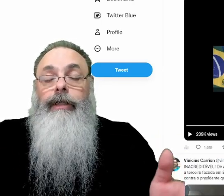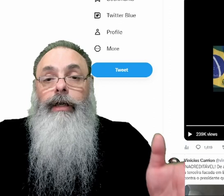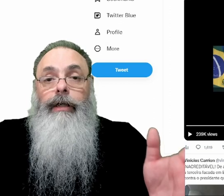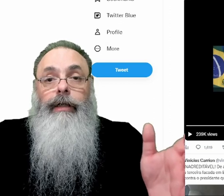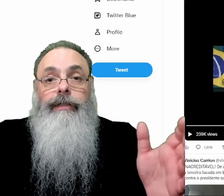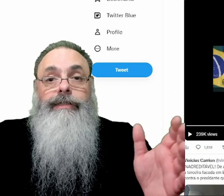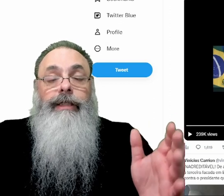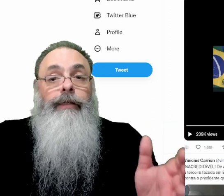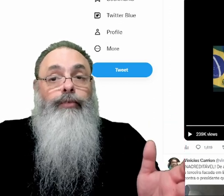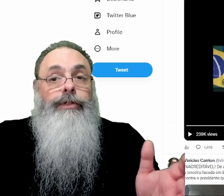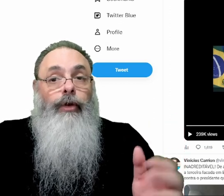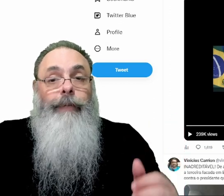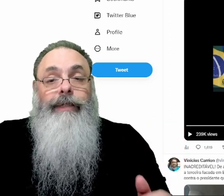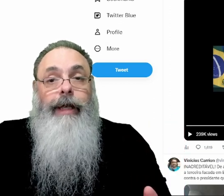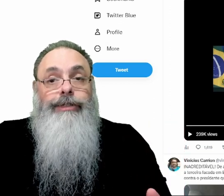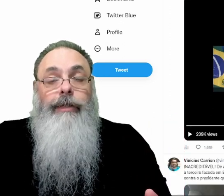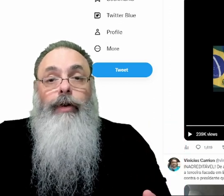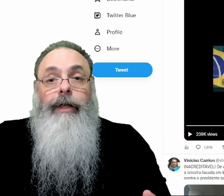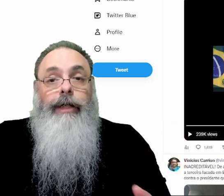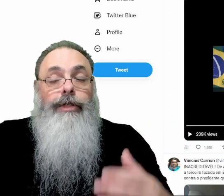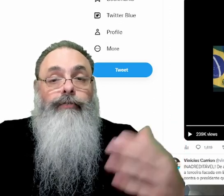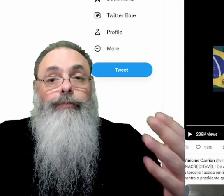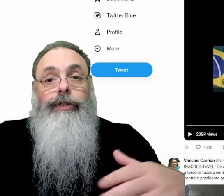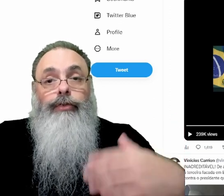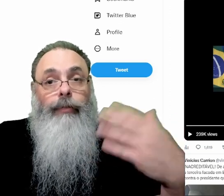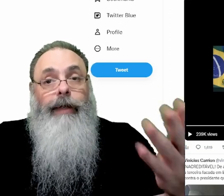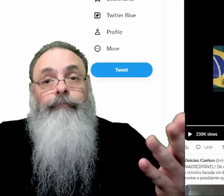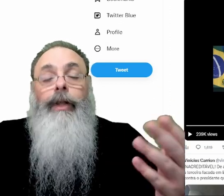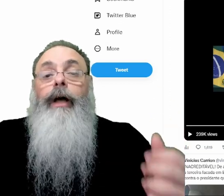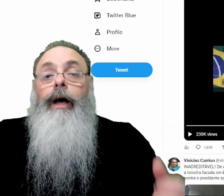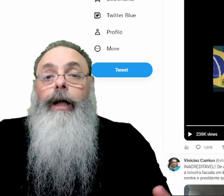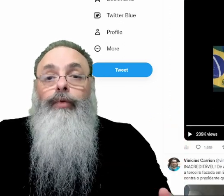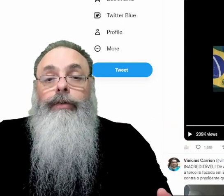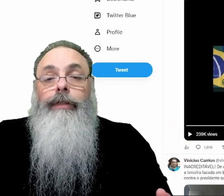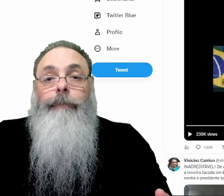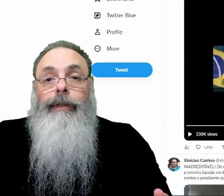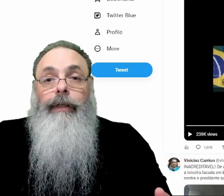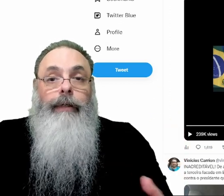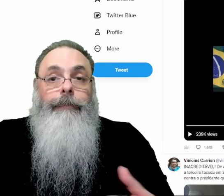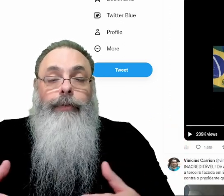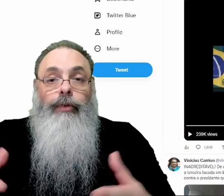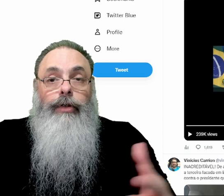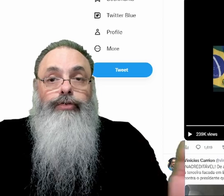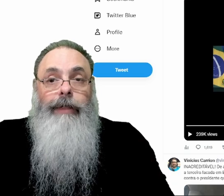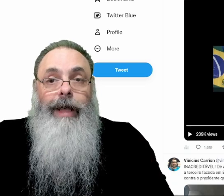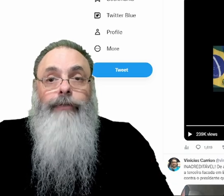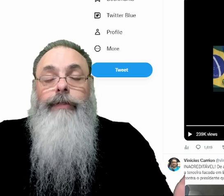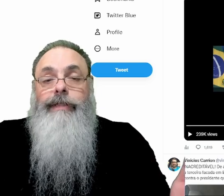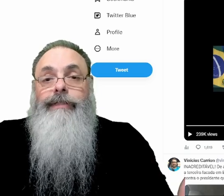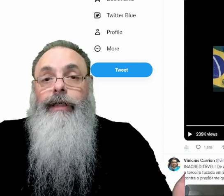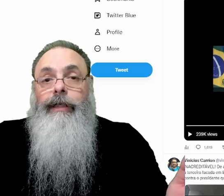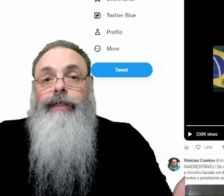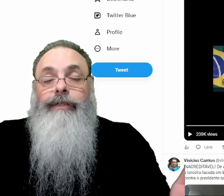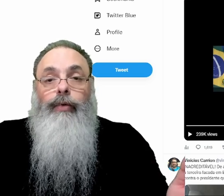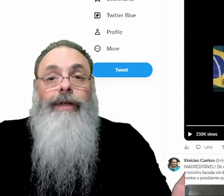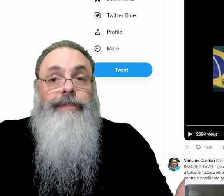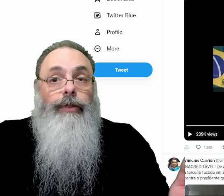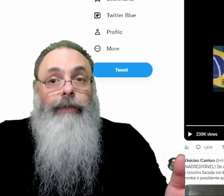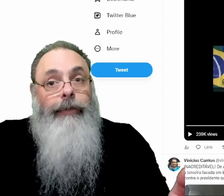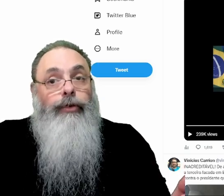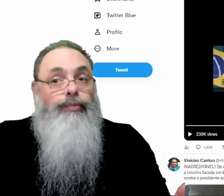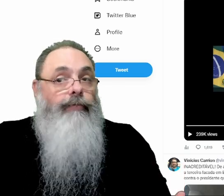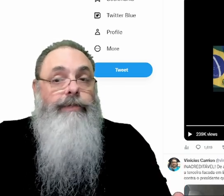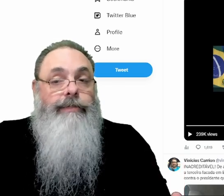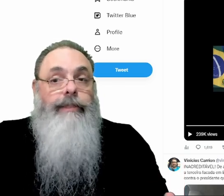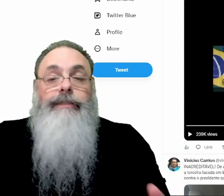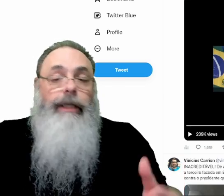é isso daí. Seguimos em normalidade democrática e vamos retomar a luta pelo nosso lado dessa equação